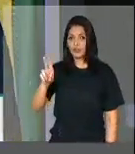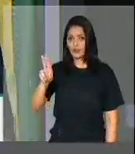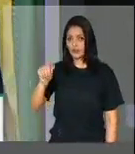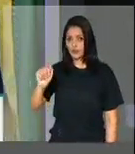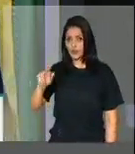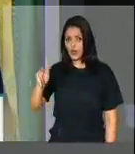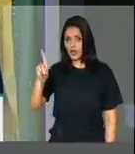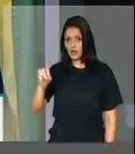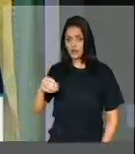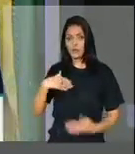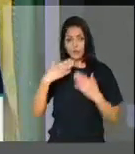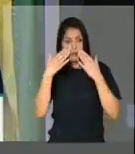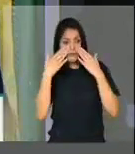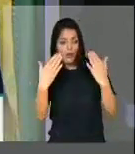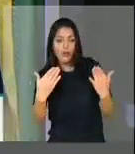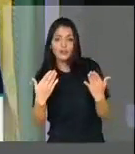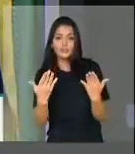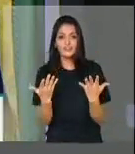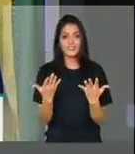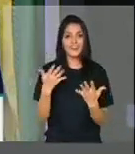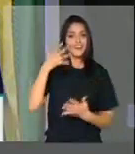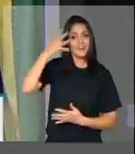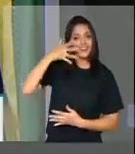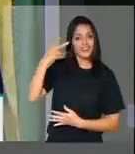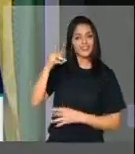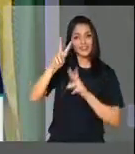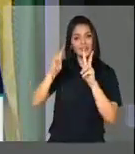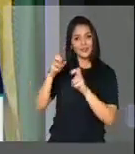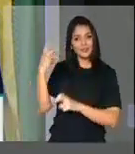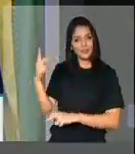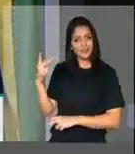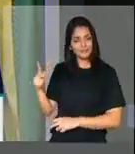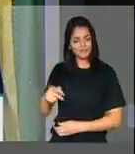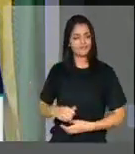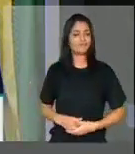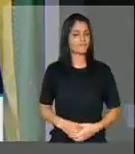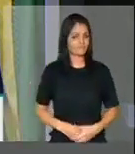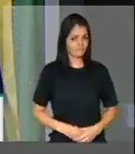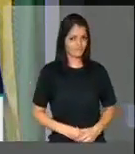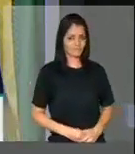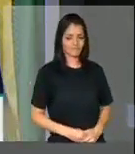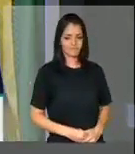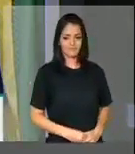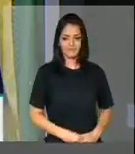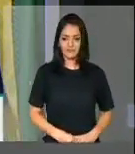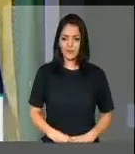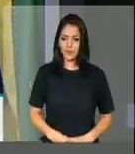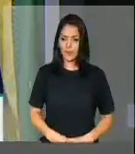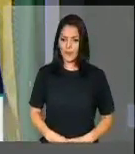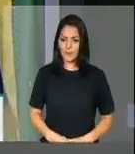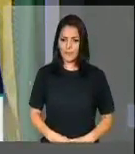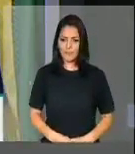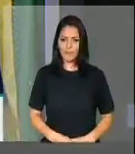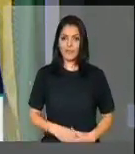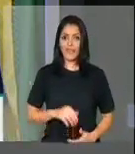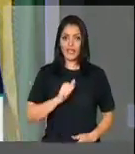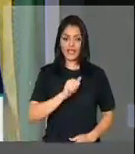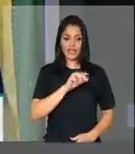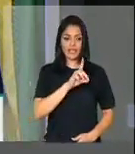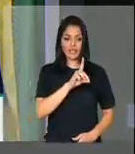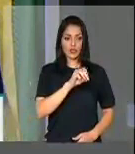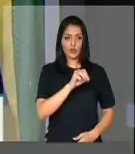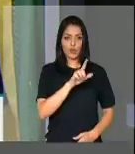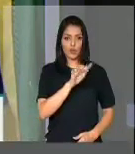mostram os testemunhos acerca do Luiz Eduardo, do deputado Luiz Eduardo Magalhães. O Adolfo Suárez